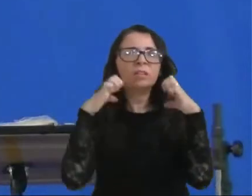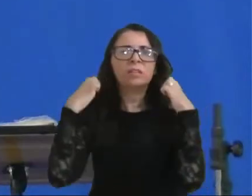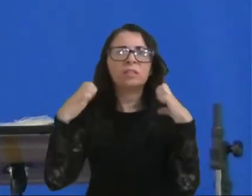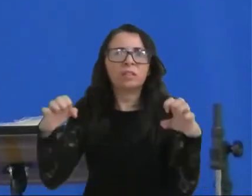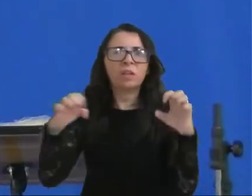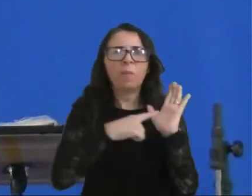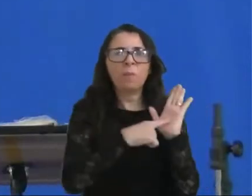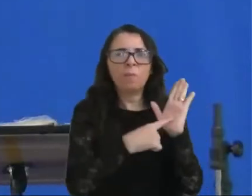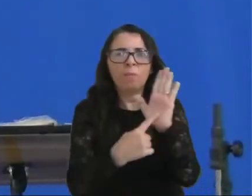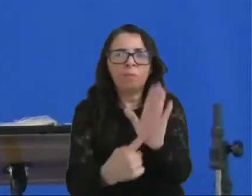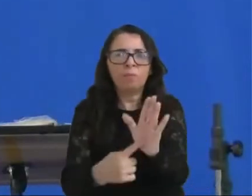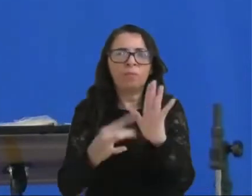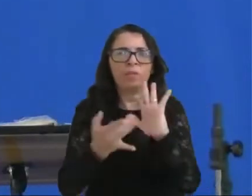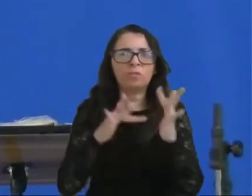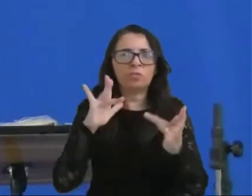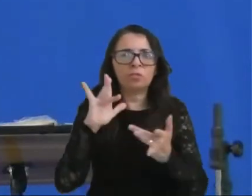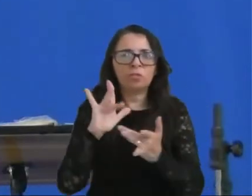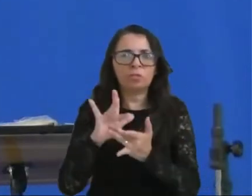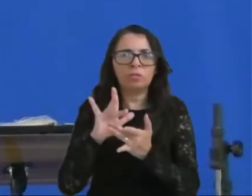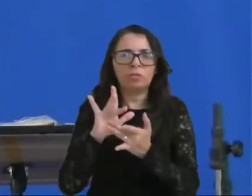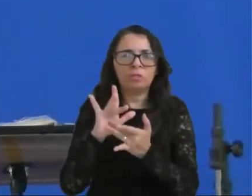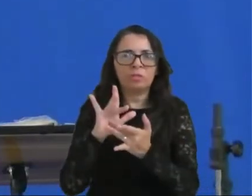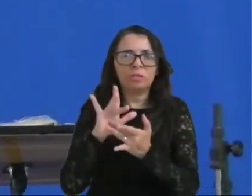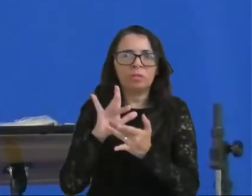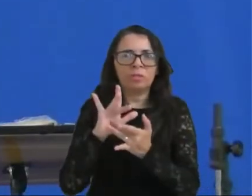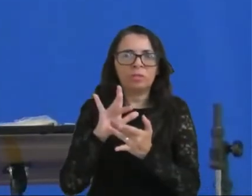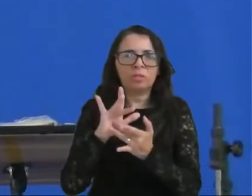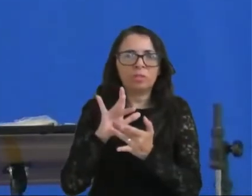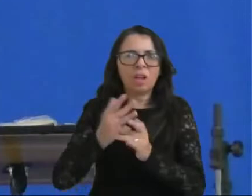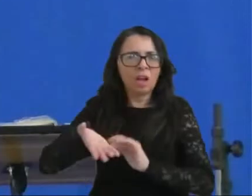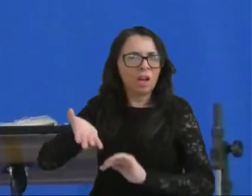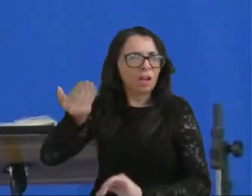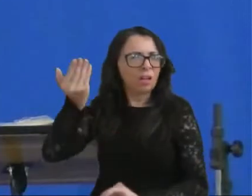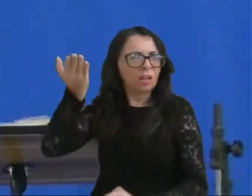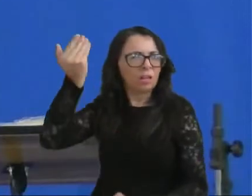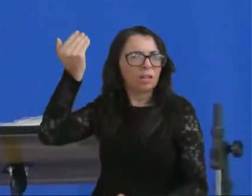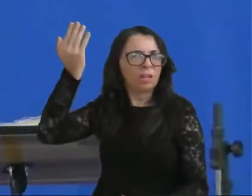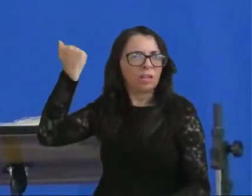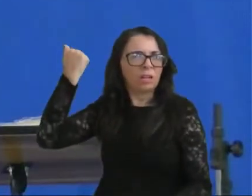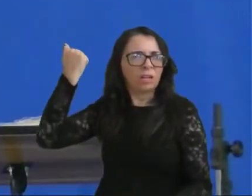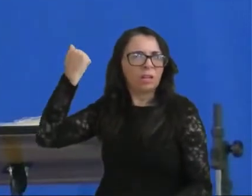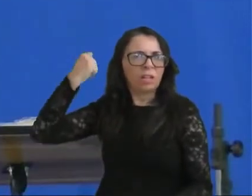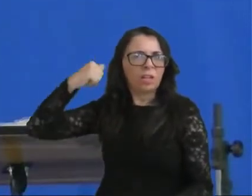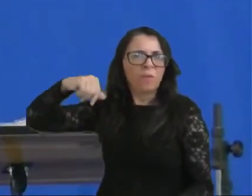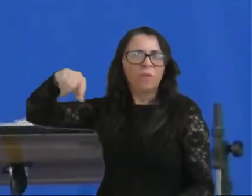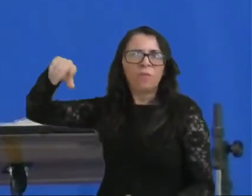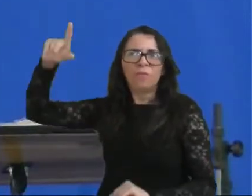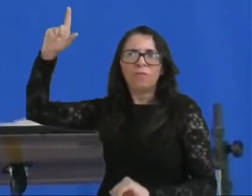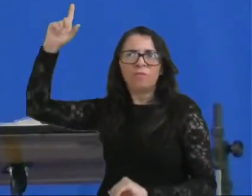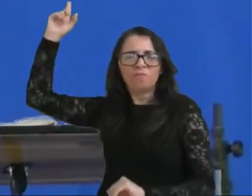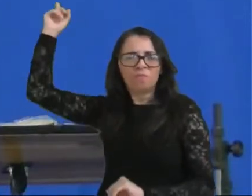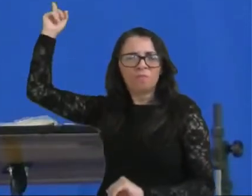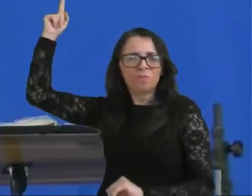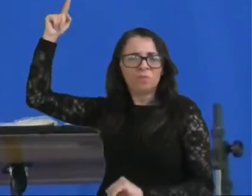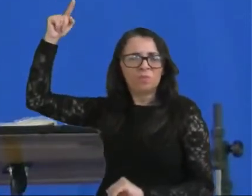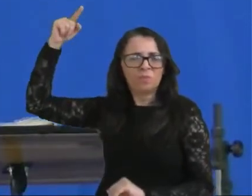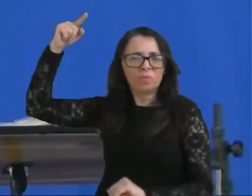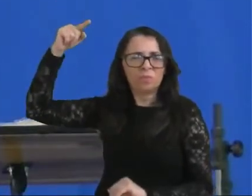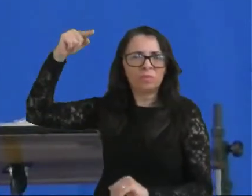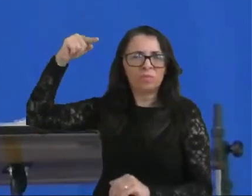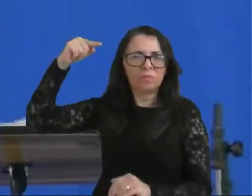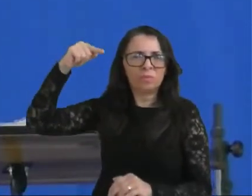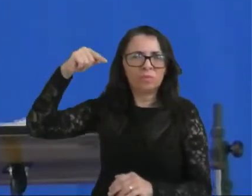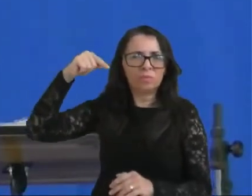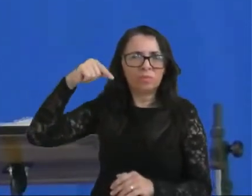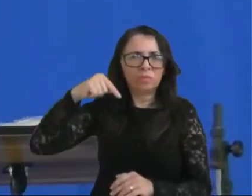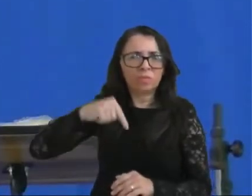evitamos o aumento da propagação do contágio, não para que nós nos esfriamos do amor de